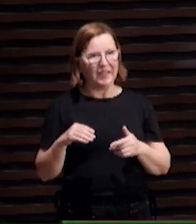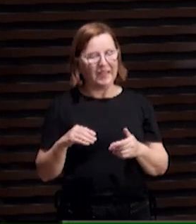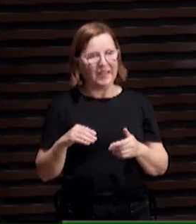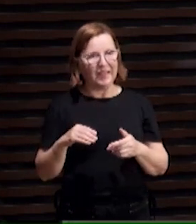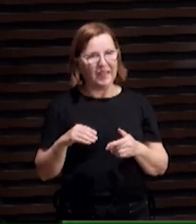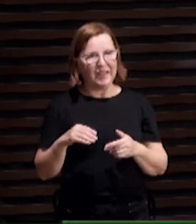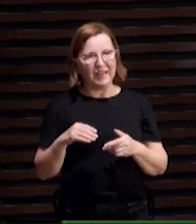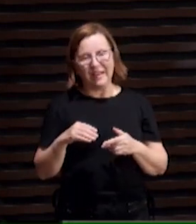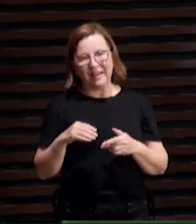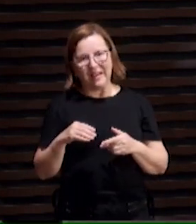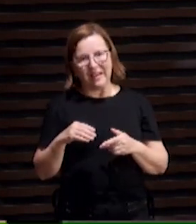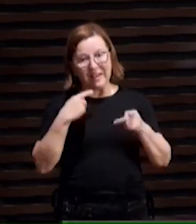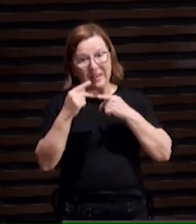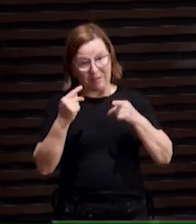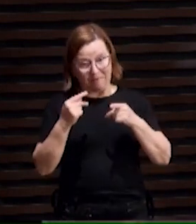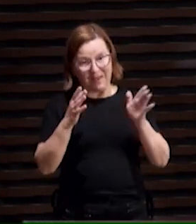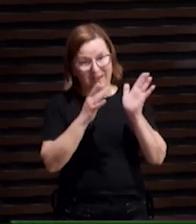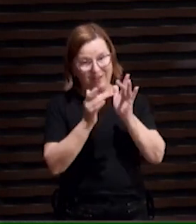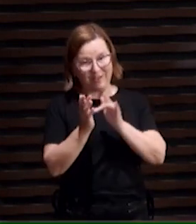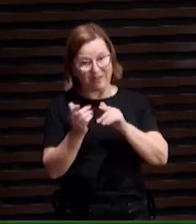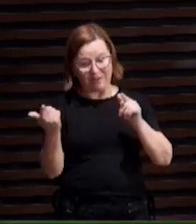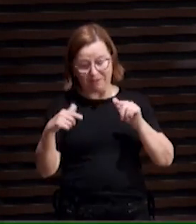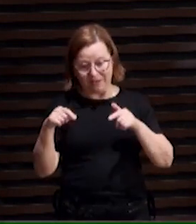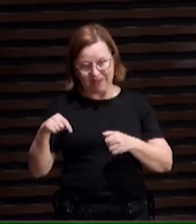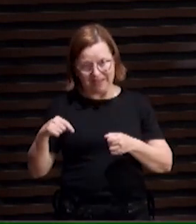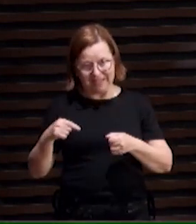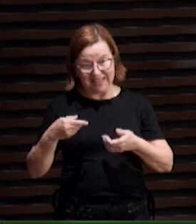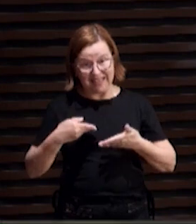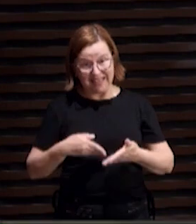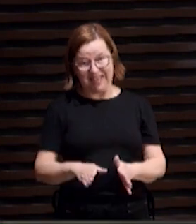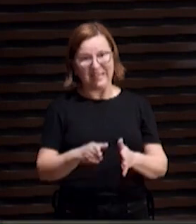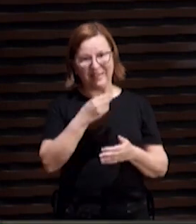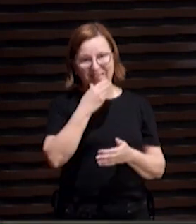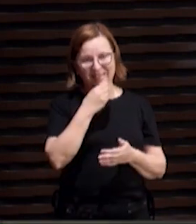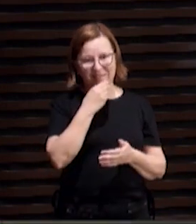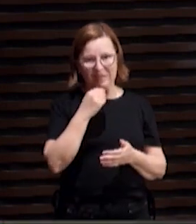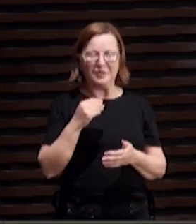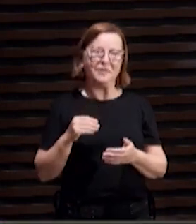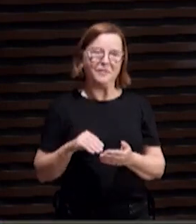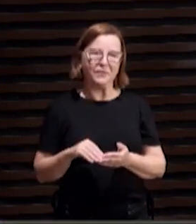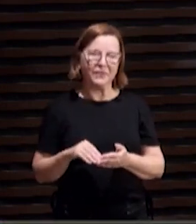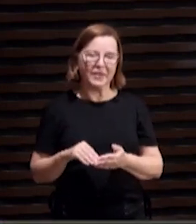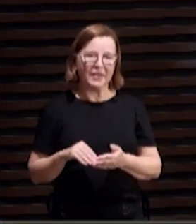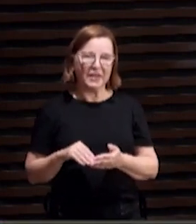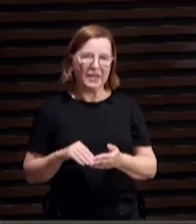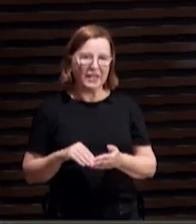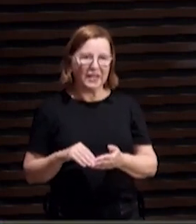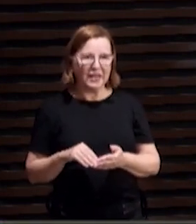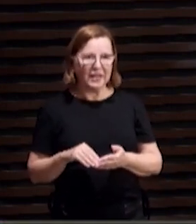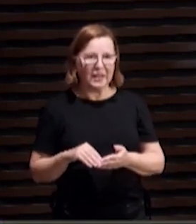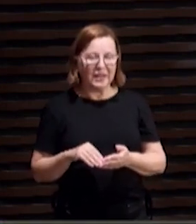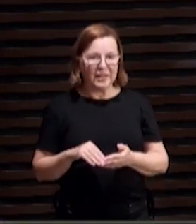um discurso tão poderoso que desfaz a mente agnóstica e